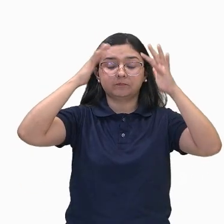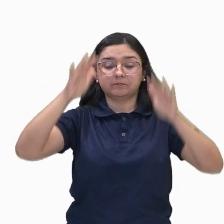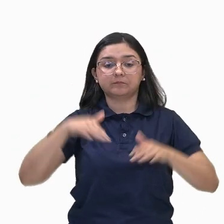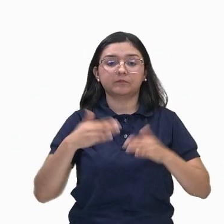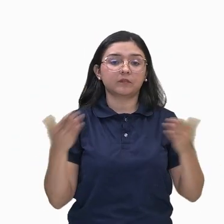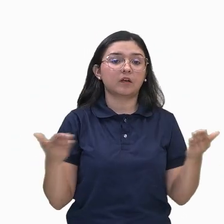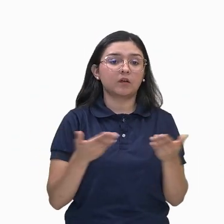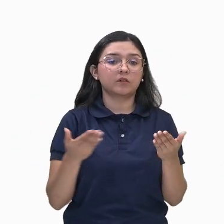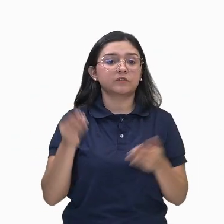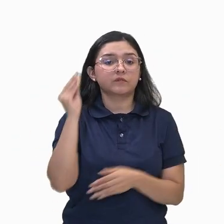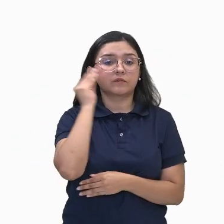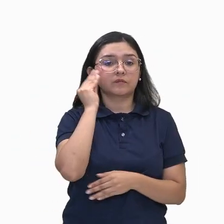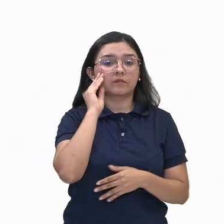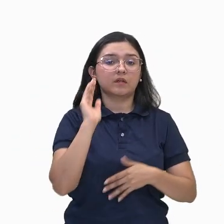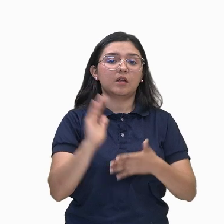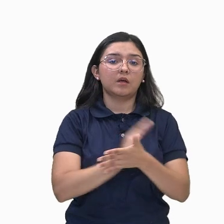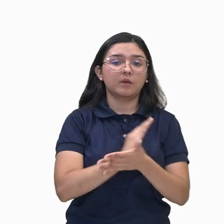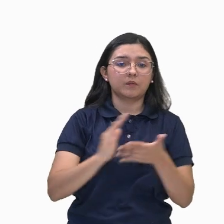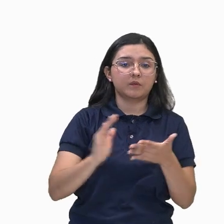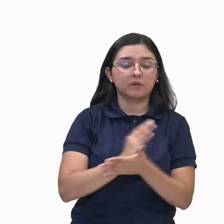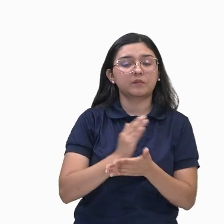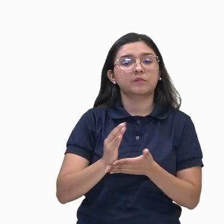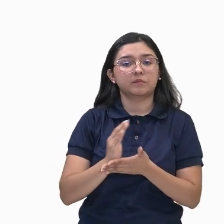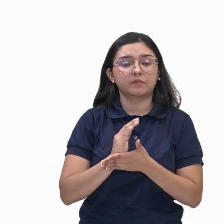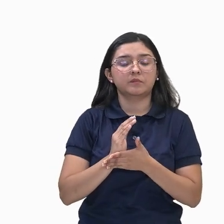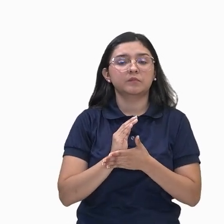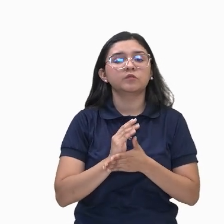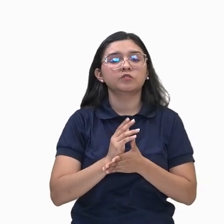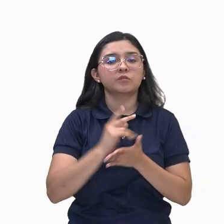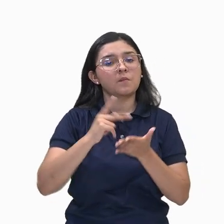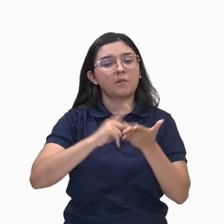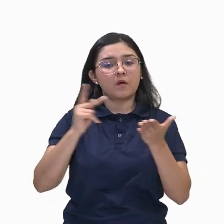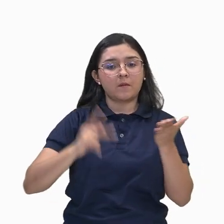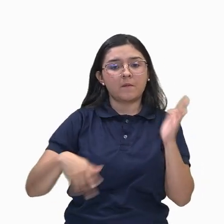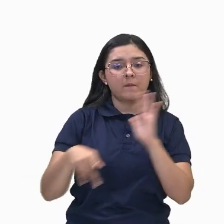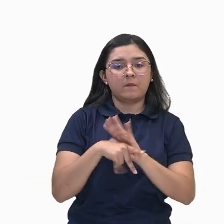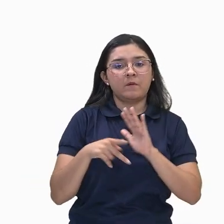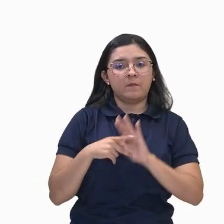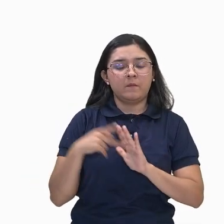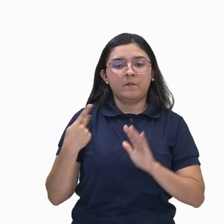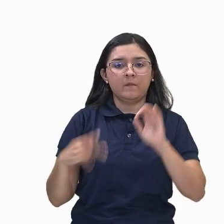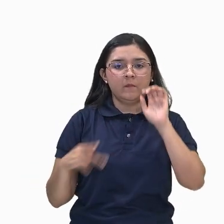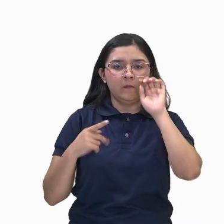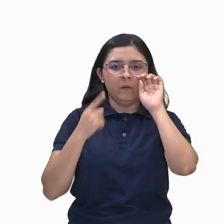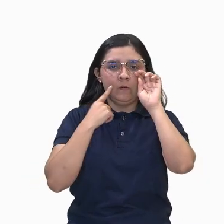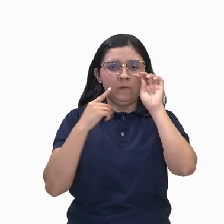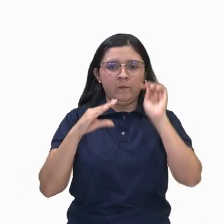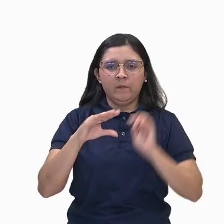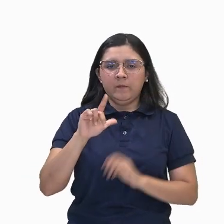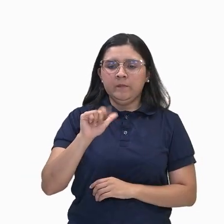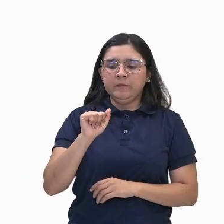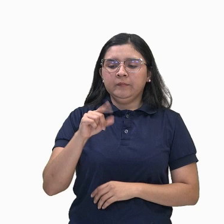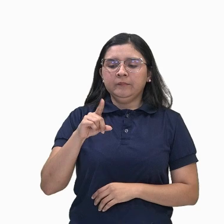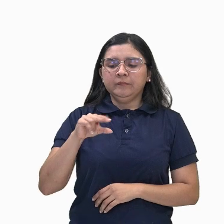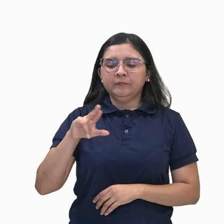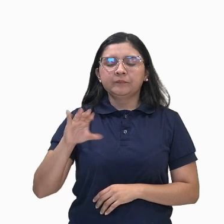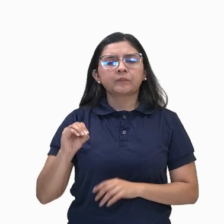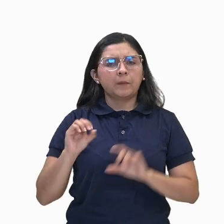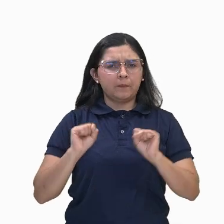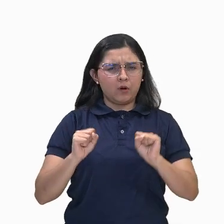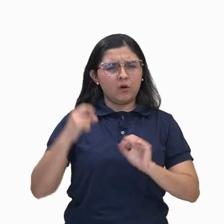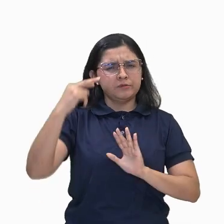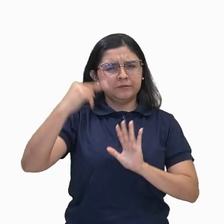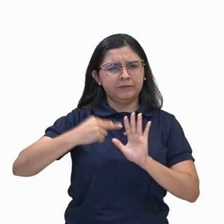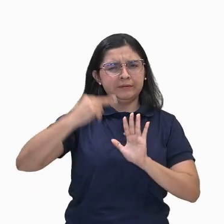vai observar uma das obras, né, dele. Então, você pode também fazer a